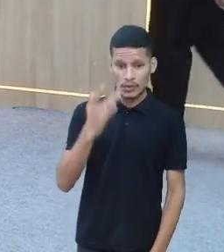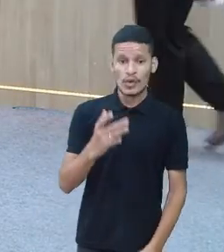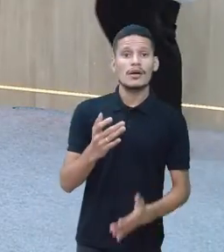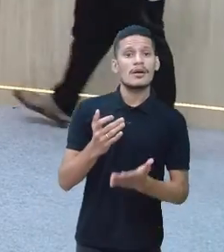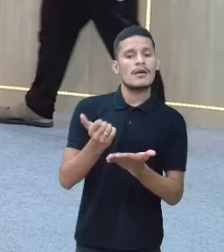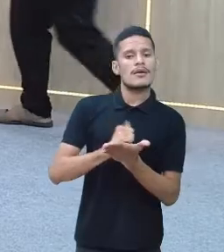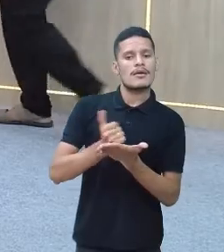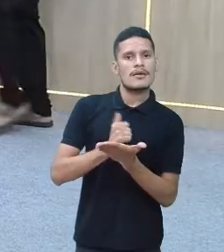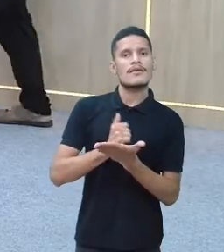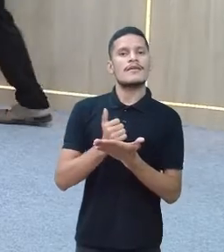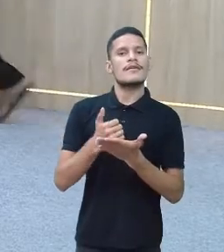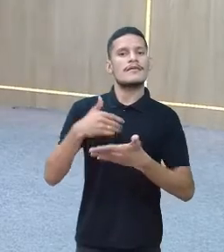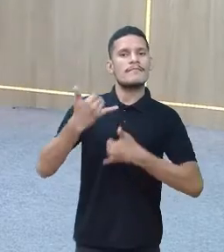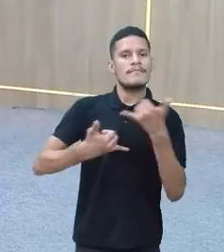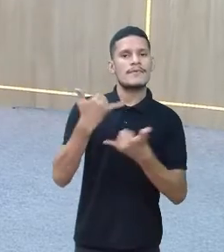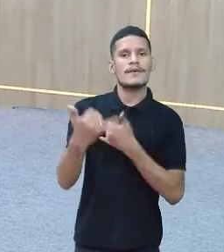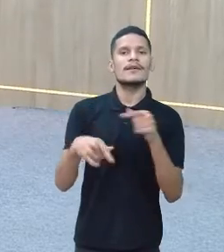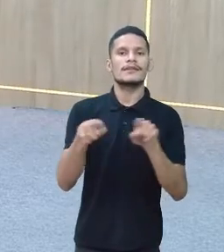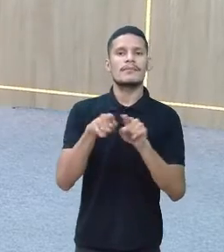falar ao mesmo tempo, né?